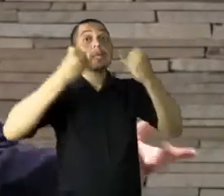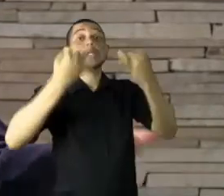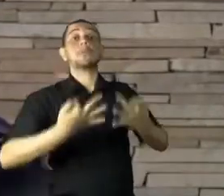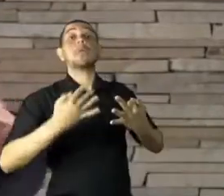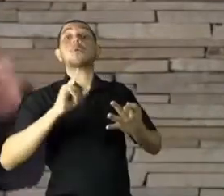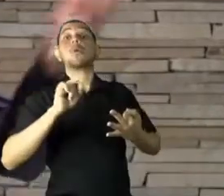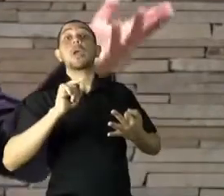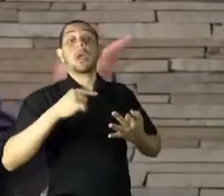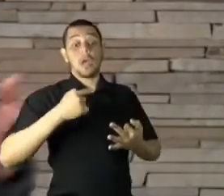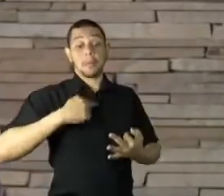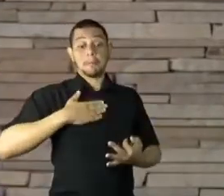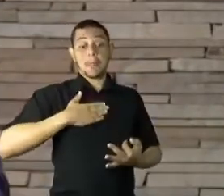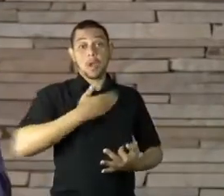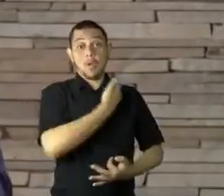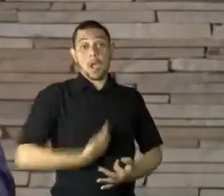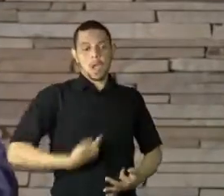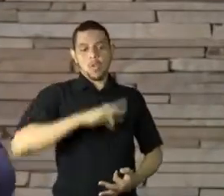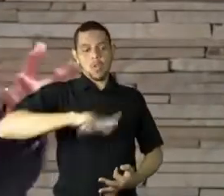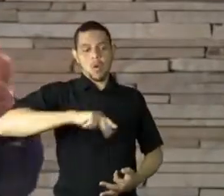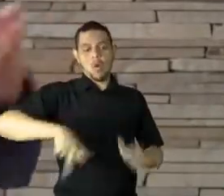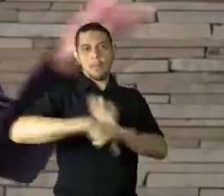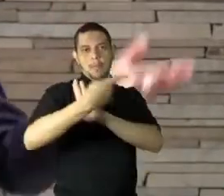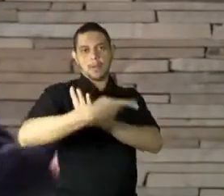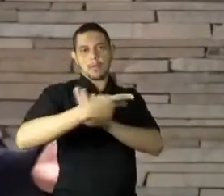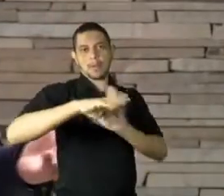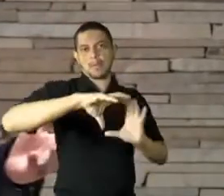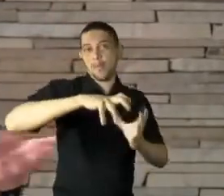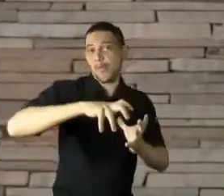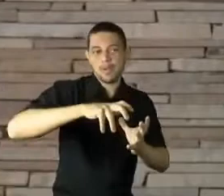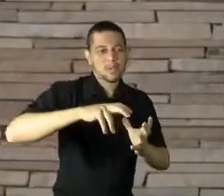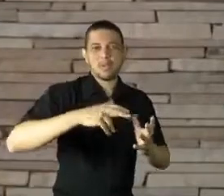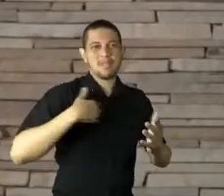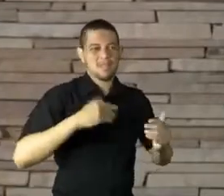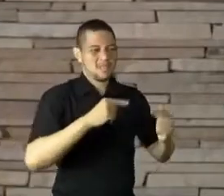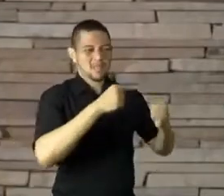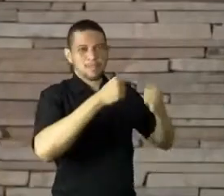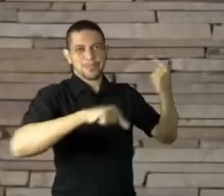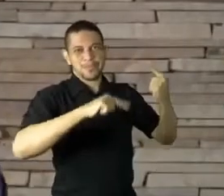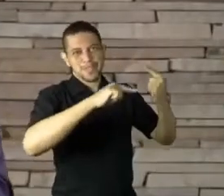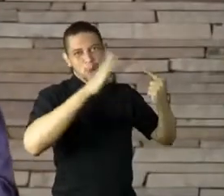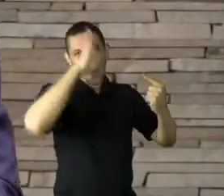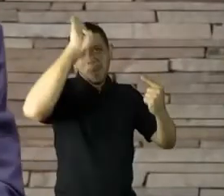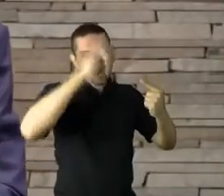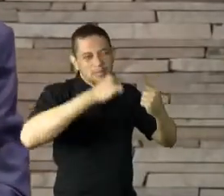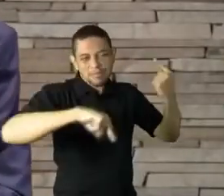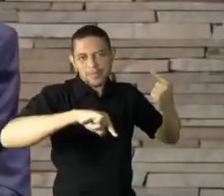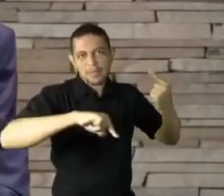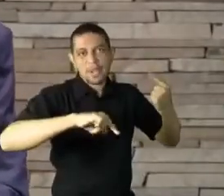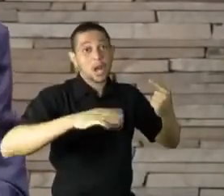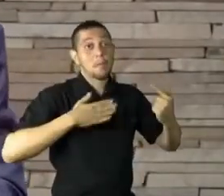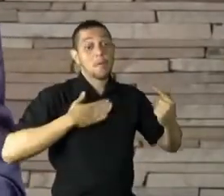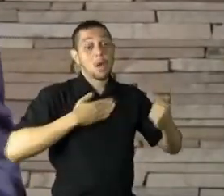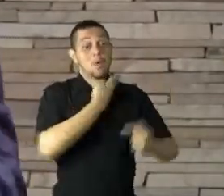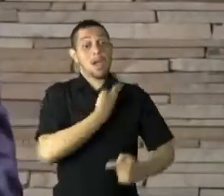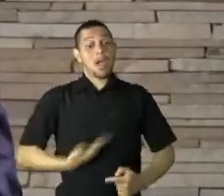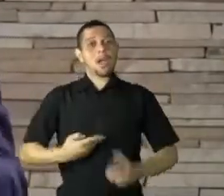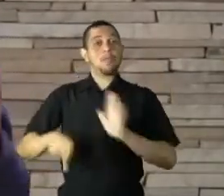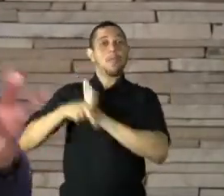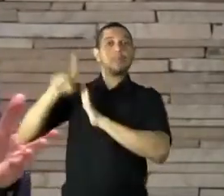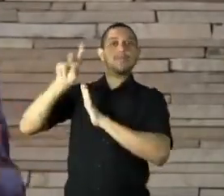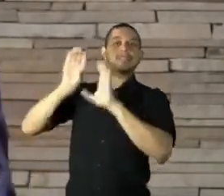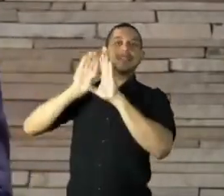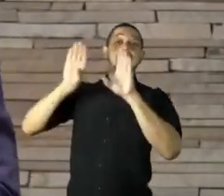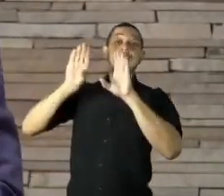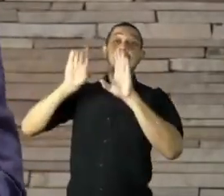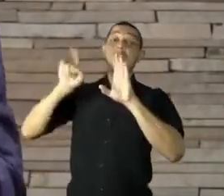militar não tinha nada a ver com o reino por exemplo dos Romanos ele deixa claro que o seu reino era o reino do céu e os